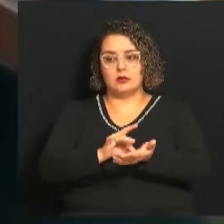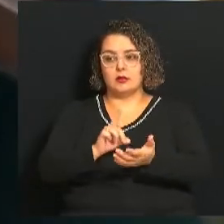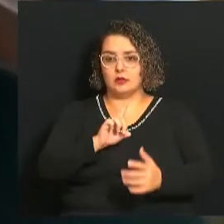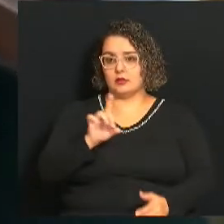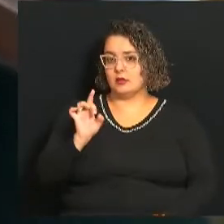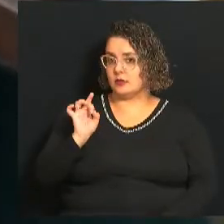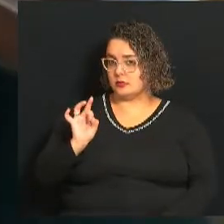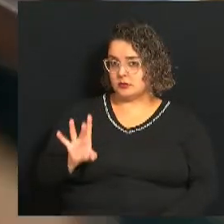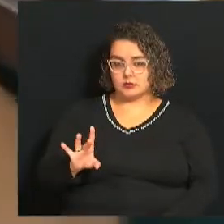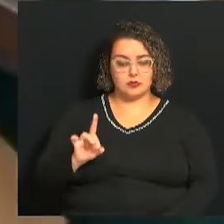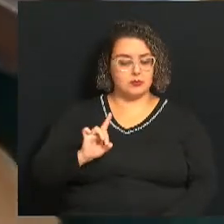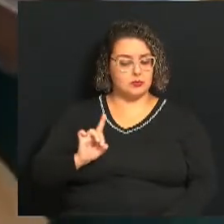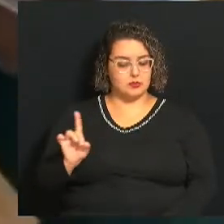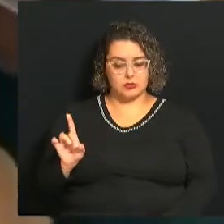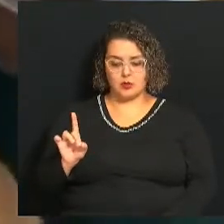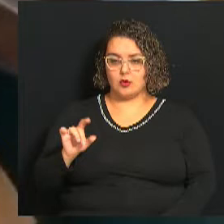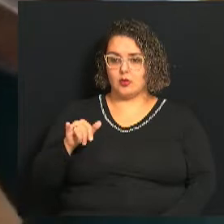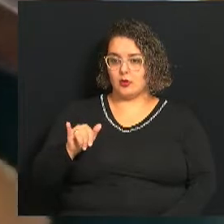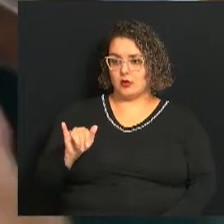né? Nós